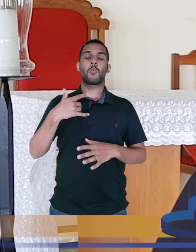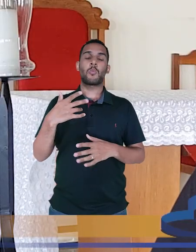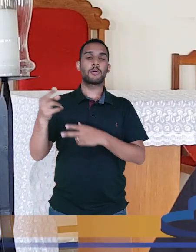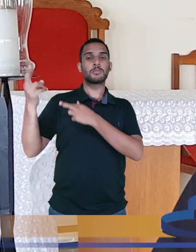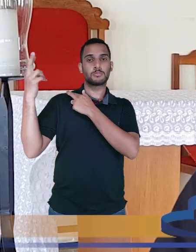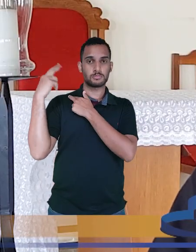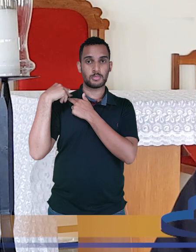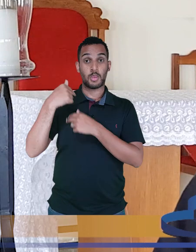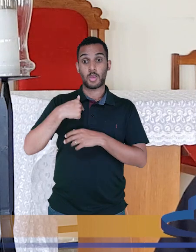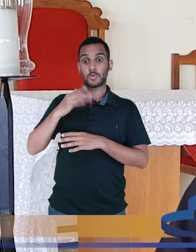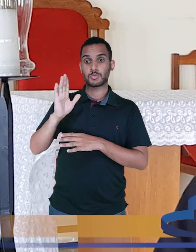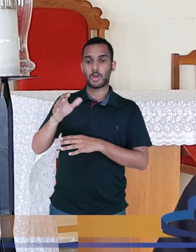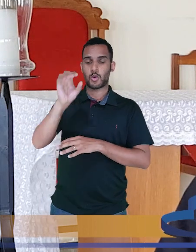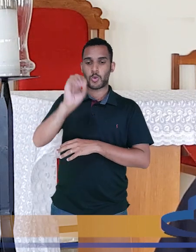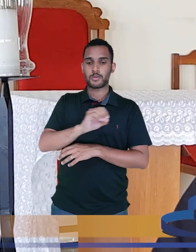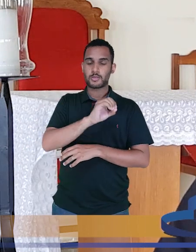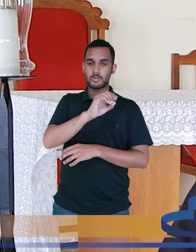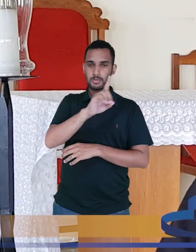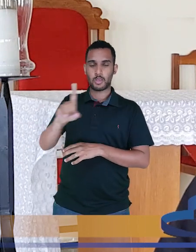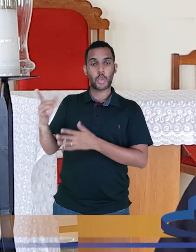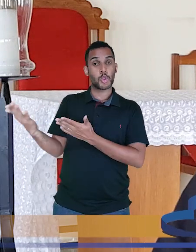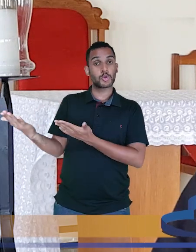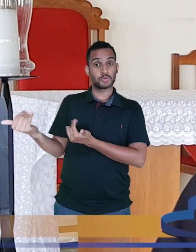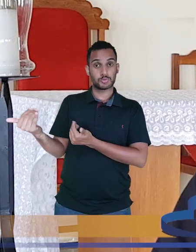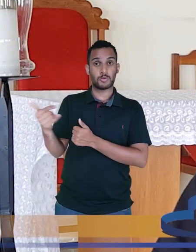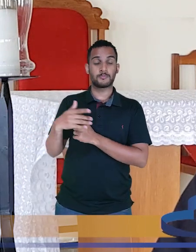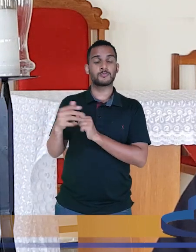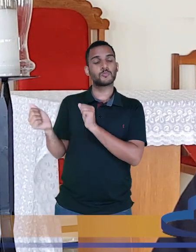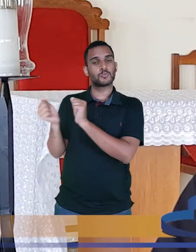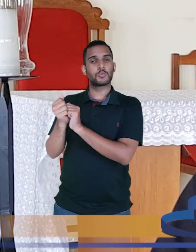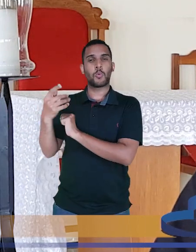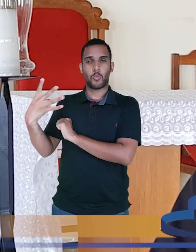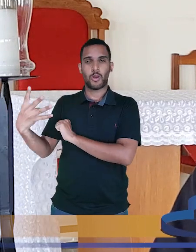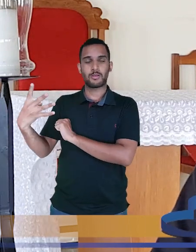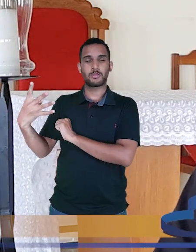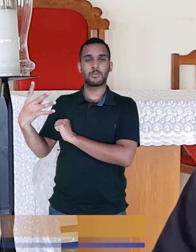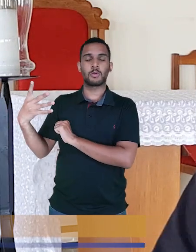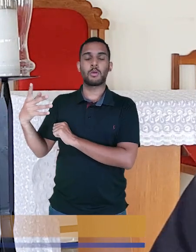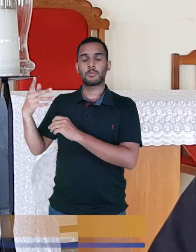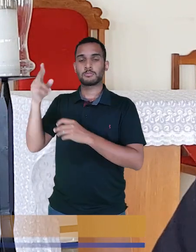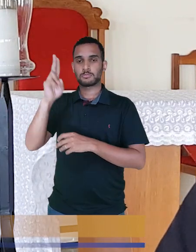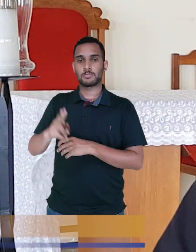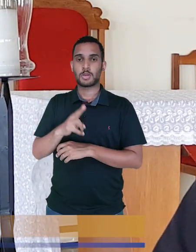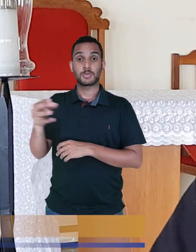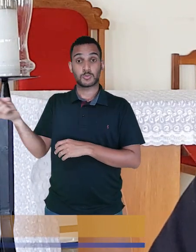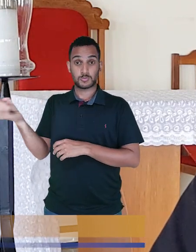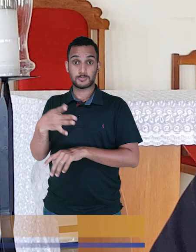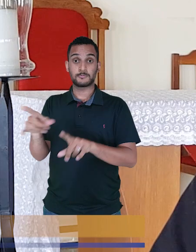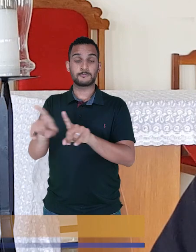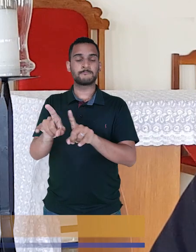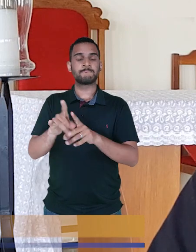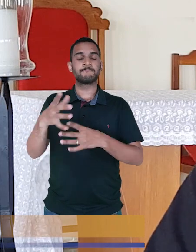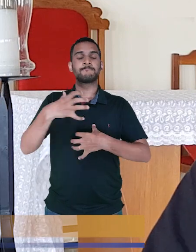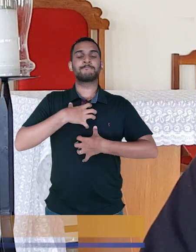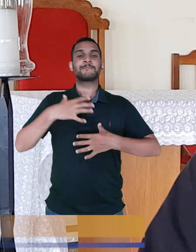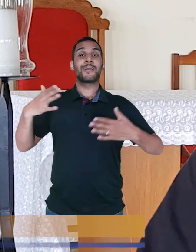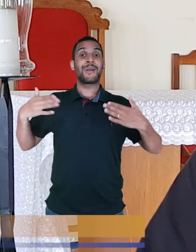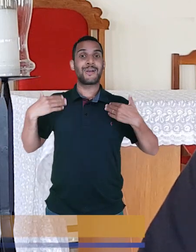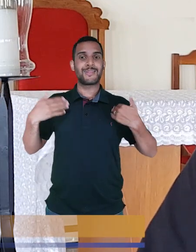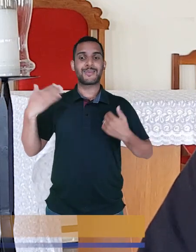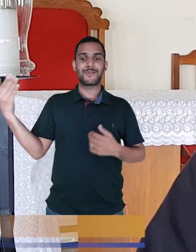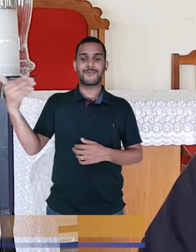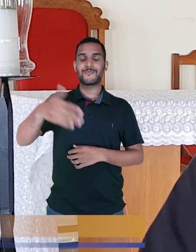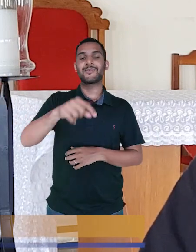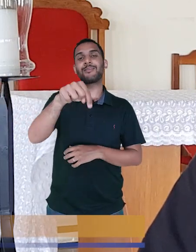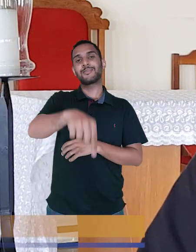paróquia que eu estou assumindo, eu sou recém-ordenado, juntamente com outros 4 irmãos também que foram ordenados, é